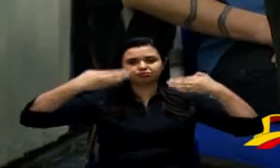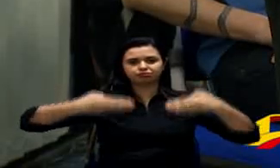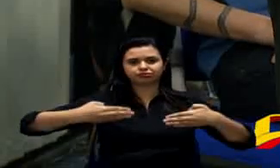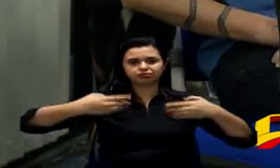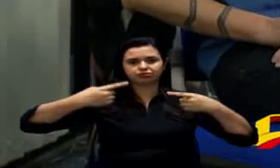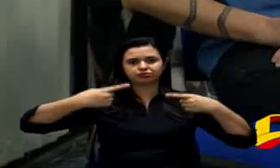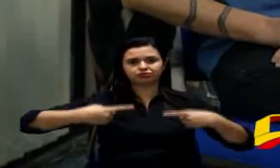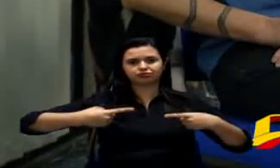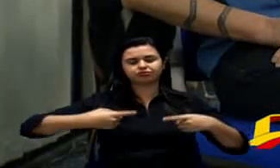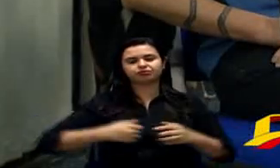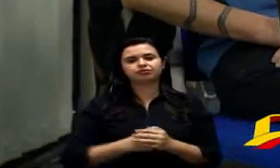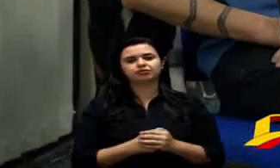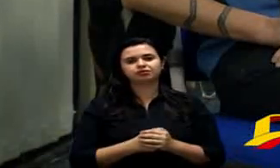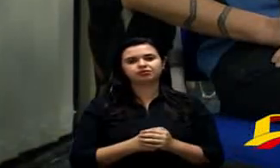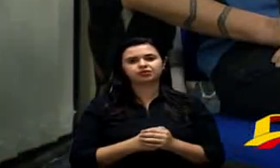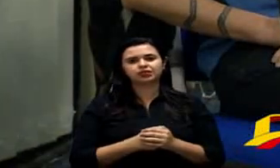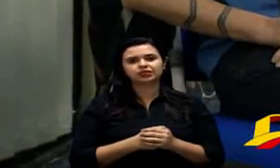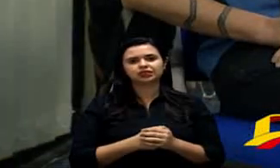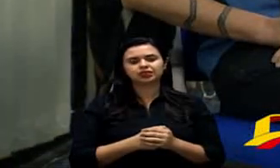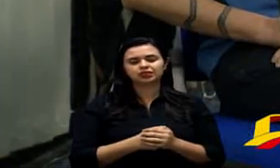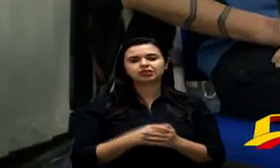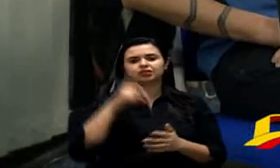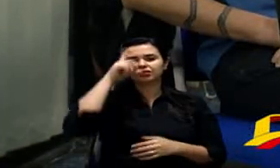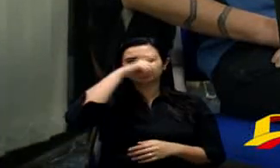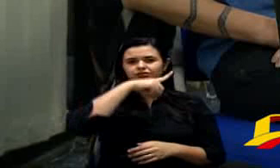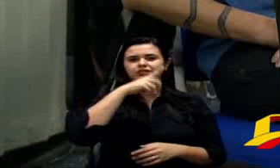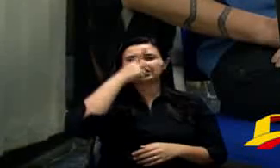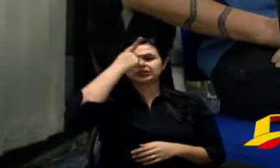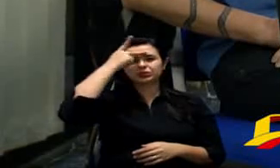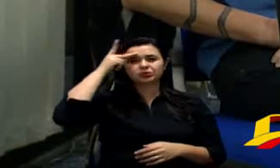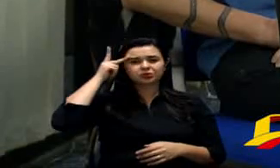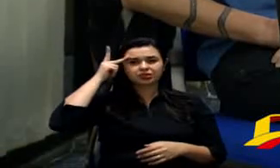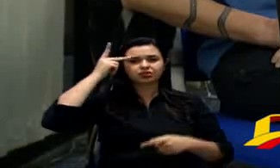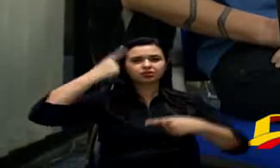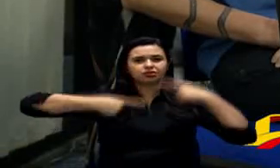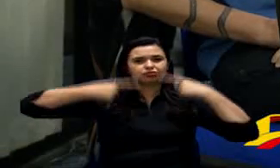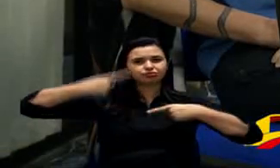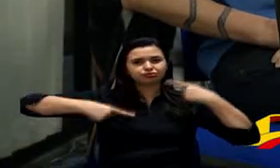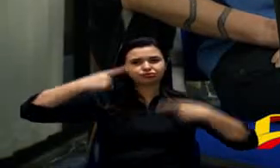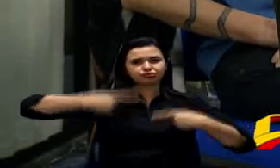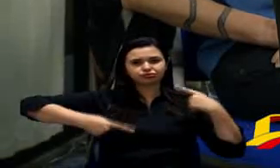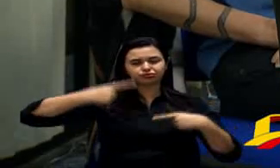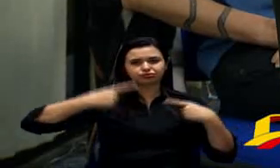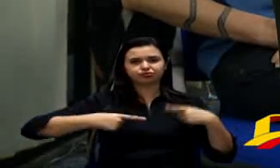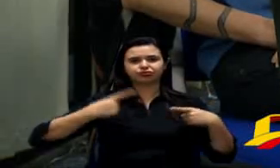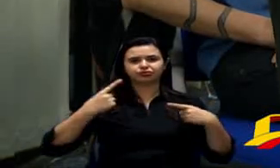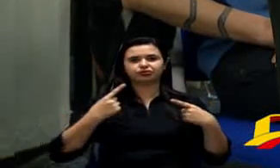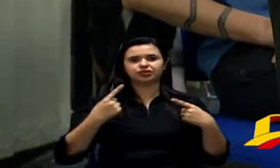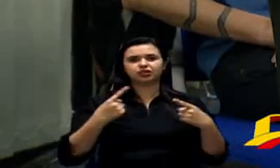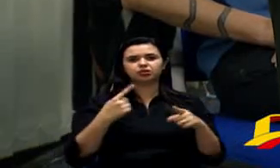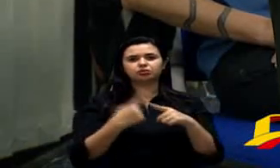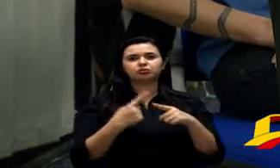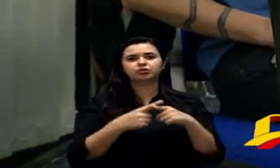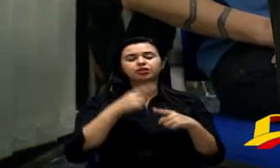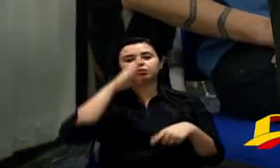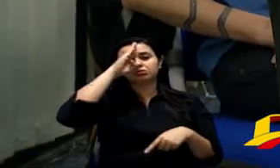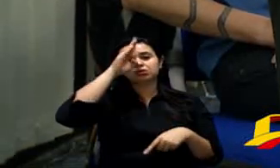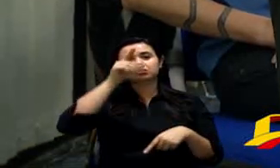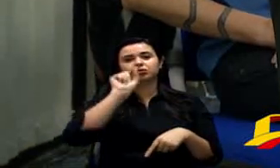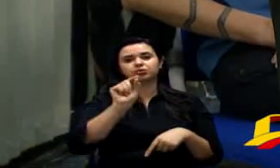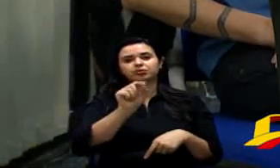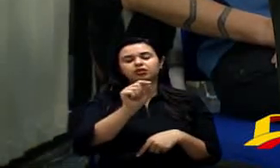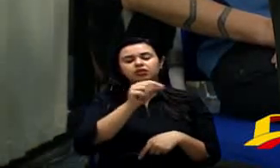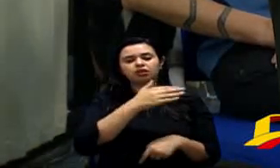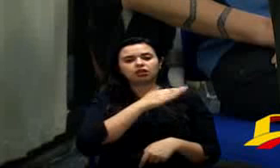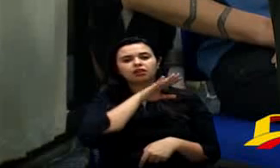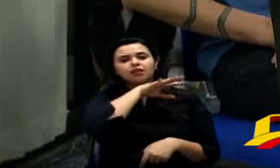assim se degladiando aqui atrás, quando temos que pensar no bem-estar animal. Então, e só para